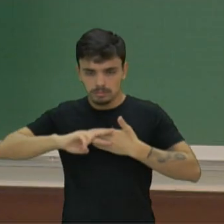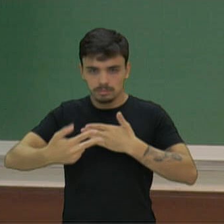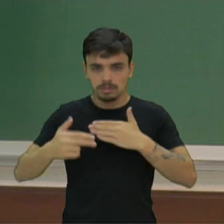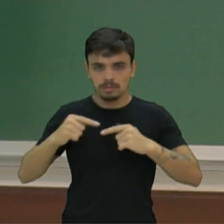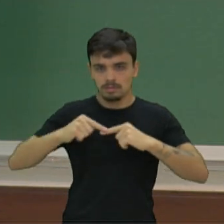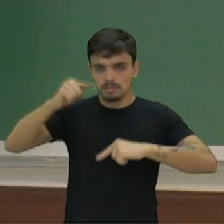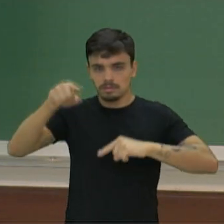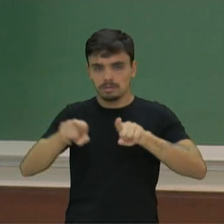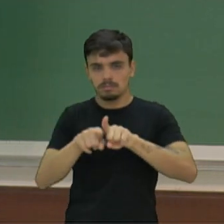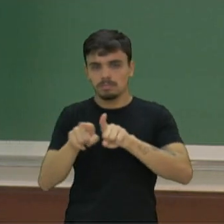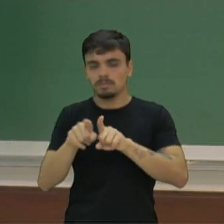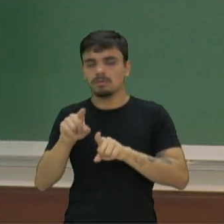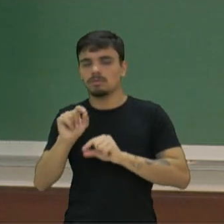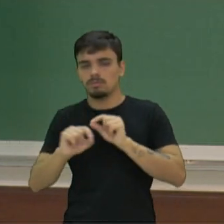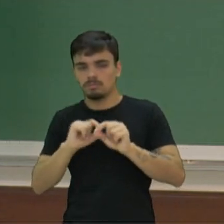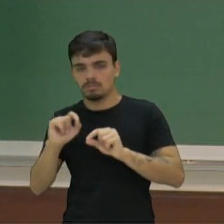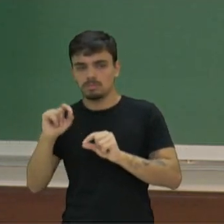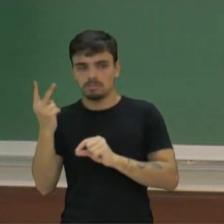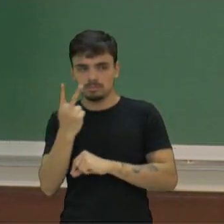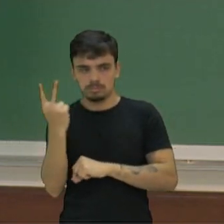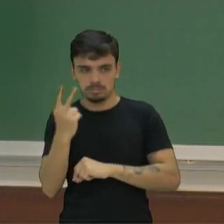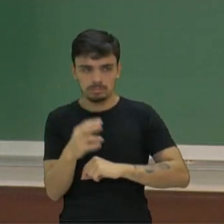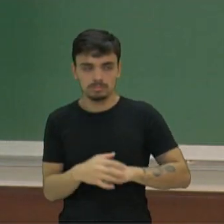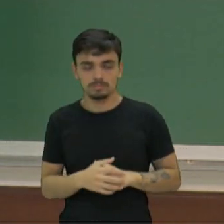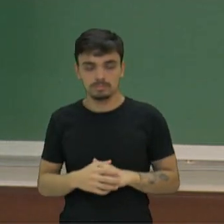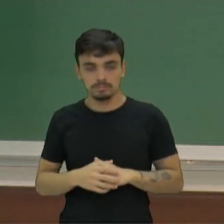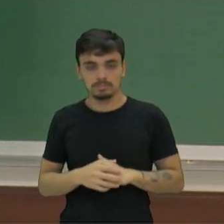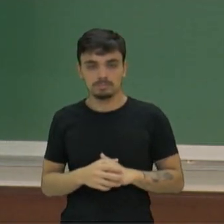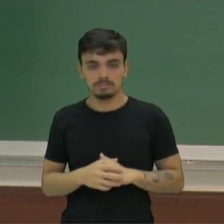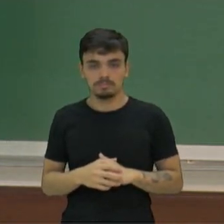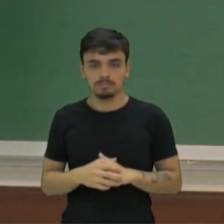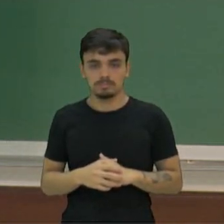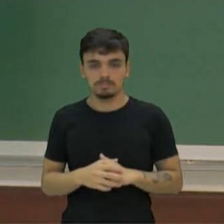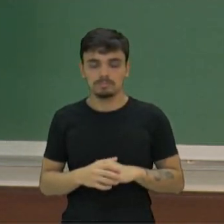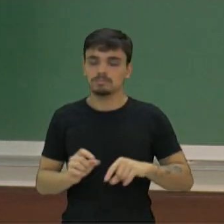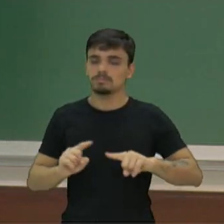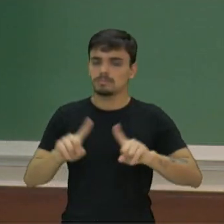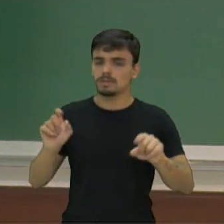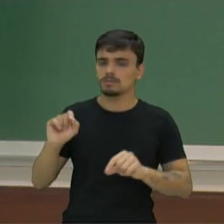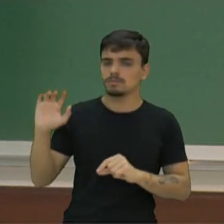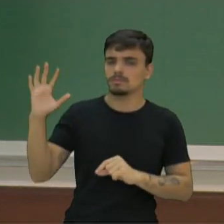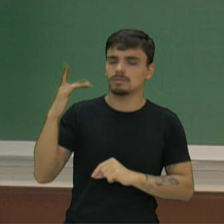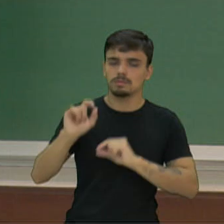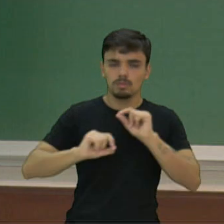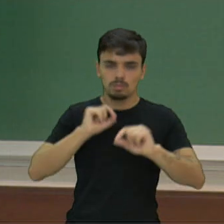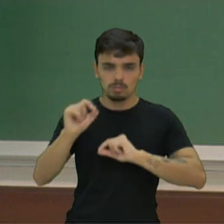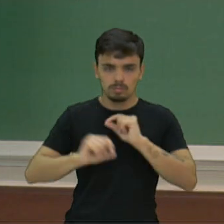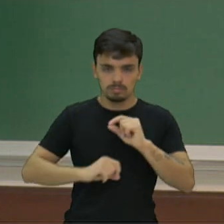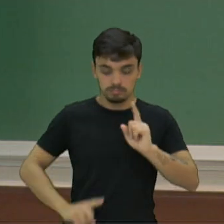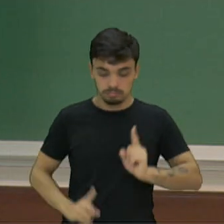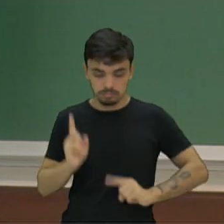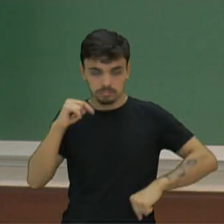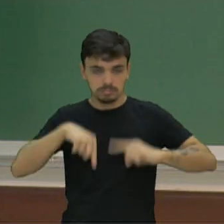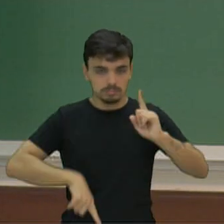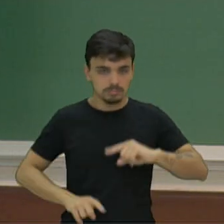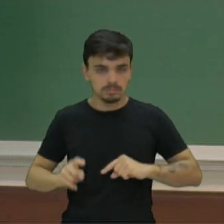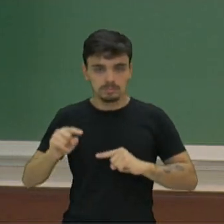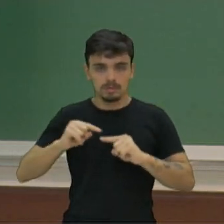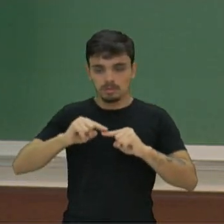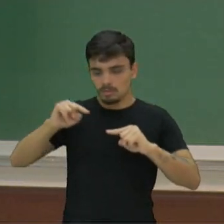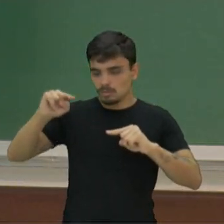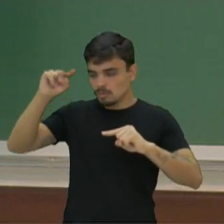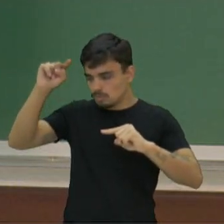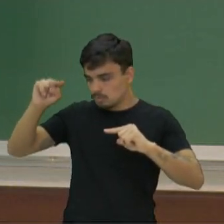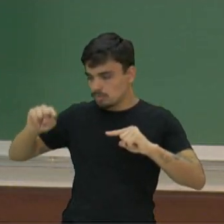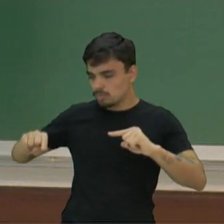da progesterona e do estrogênio, certo? Só que o que acontece aqui? Esses hormônios caíram novamente lá